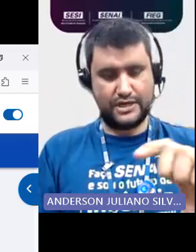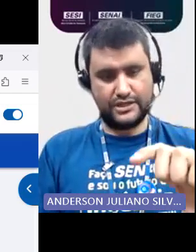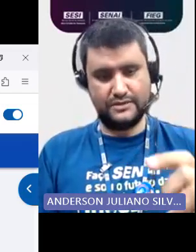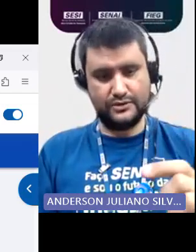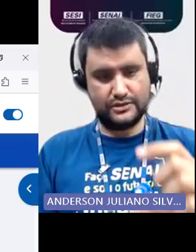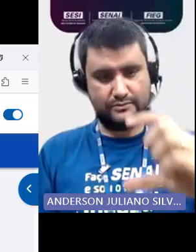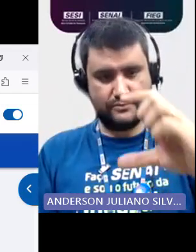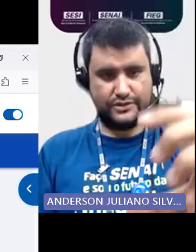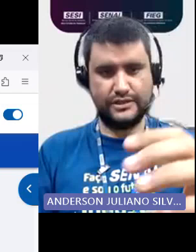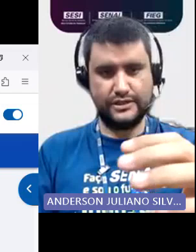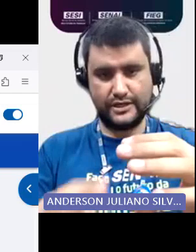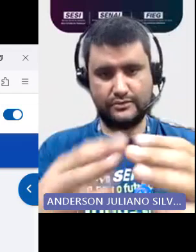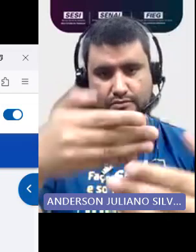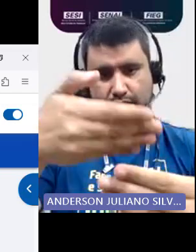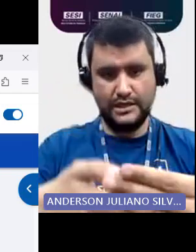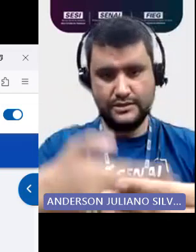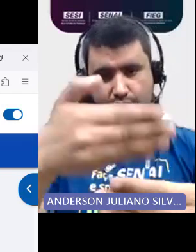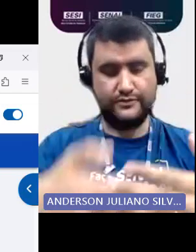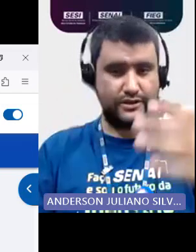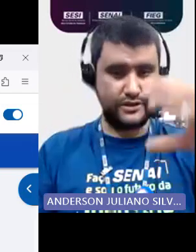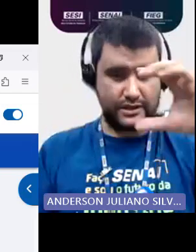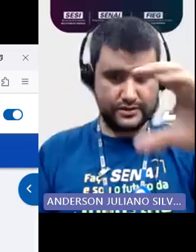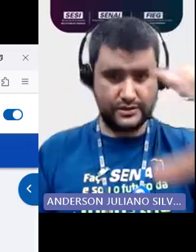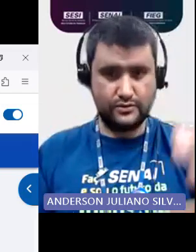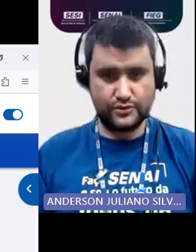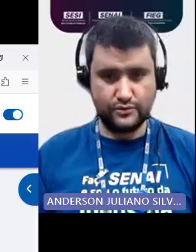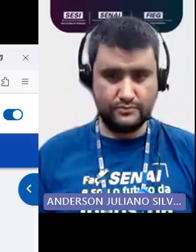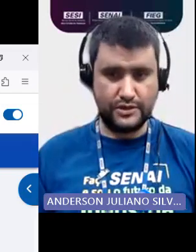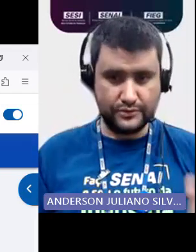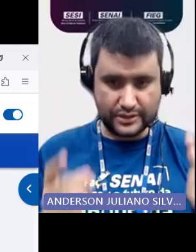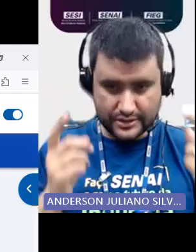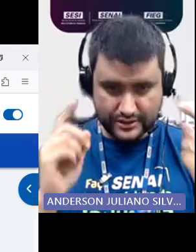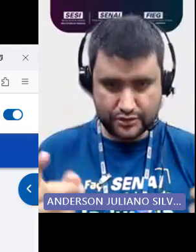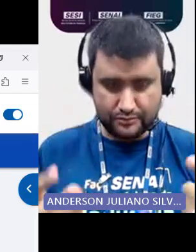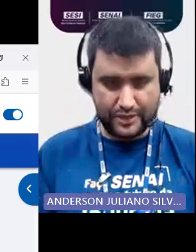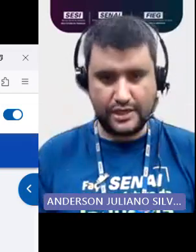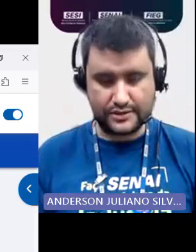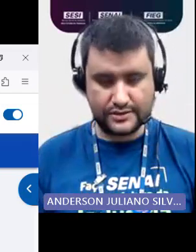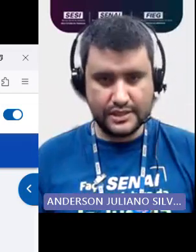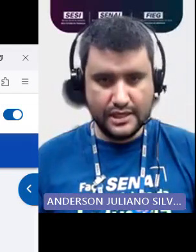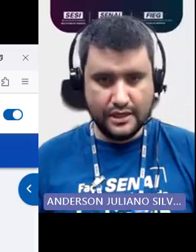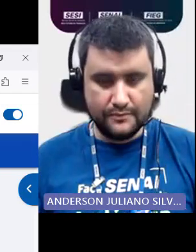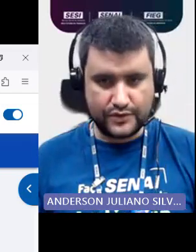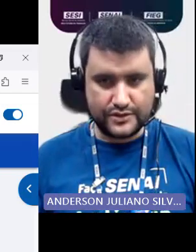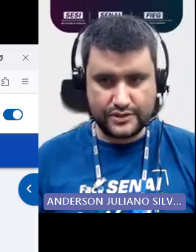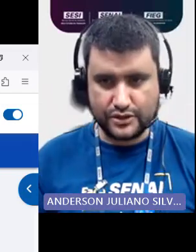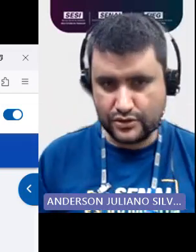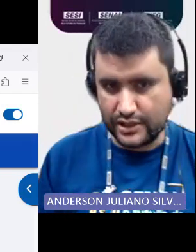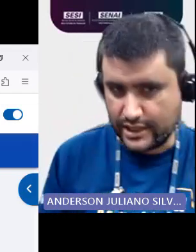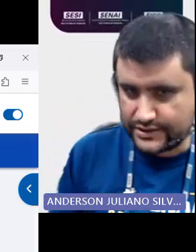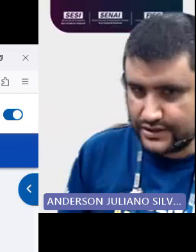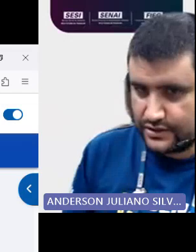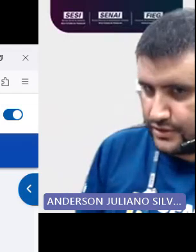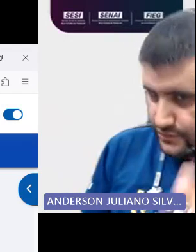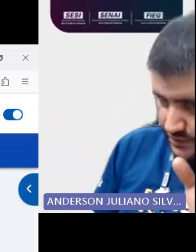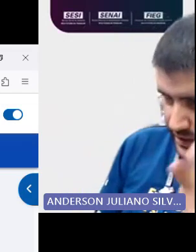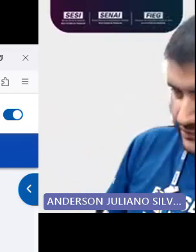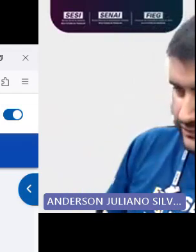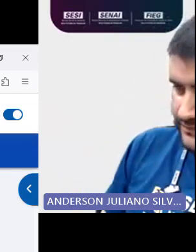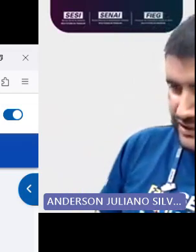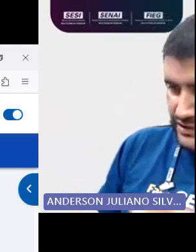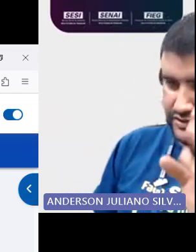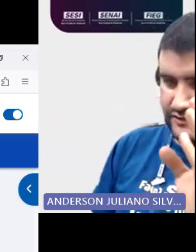seu parquímetro, sempre manter ele reto, 90 graus ali com o seu olho, para não ter esse erro de paralaxe. Porque se a gente olhar assim, ó, meio